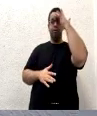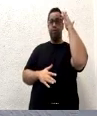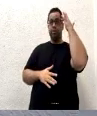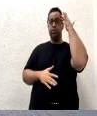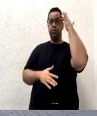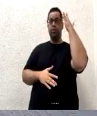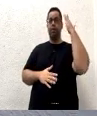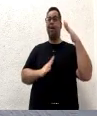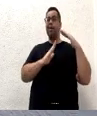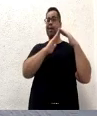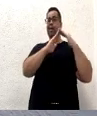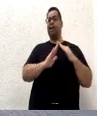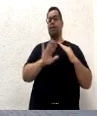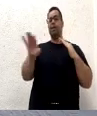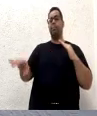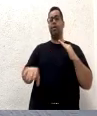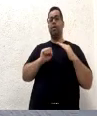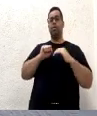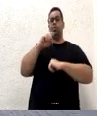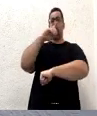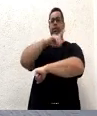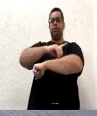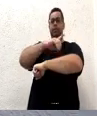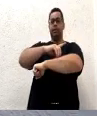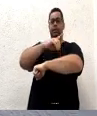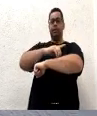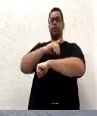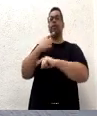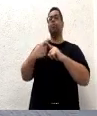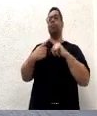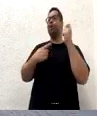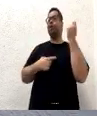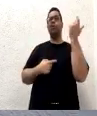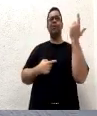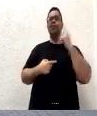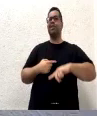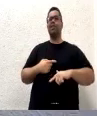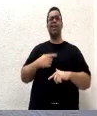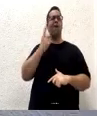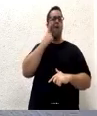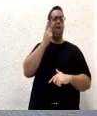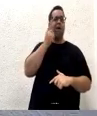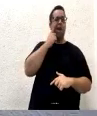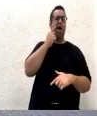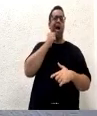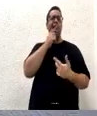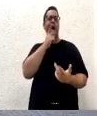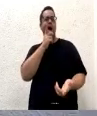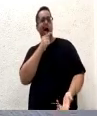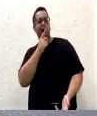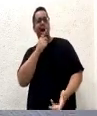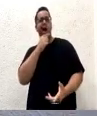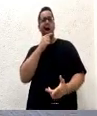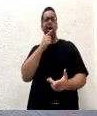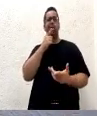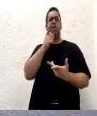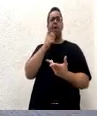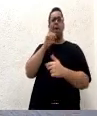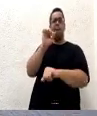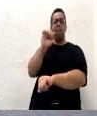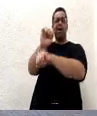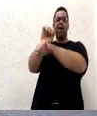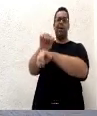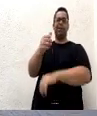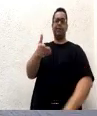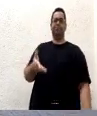quem estava em casa. E que estava com tempo para olhar os vasinhos, para olhar os acúmulos de água, e não olhou. Então, a dengue continua